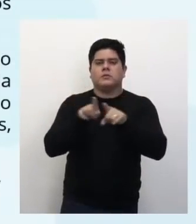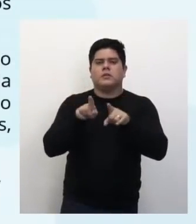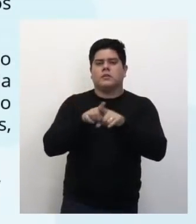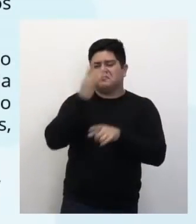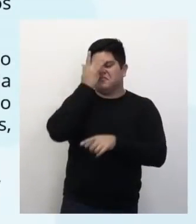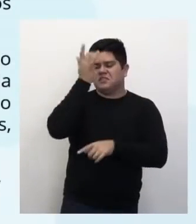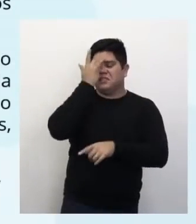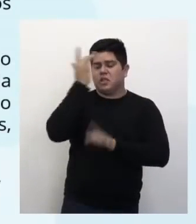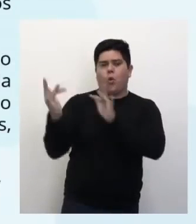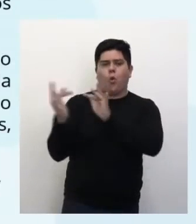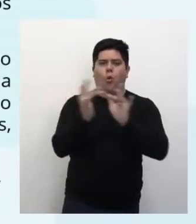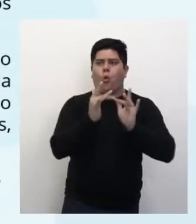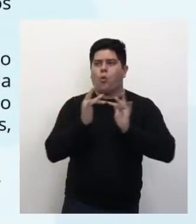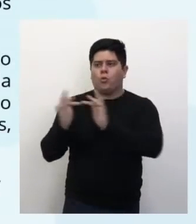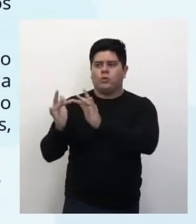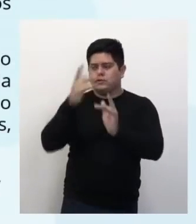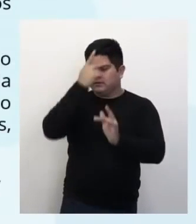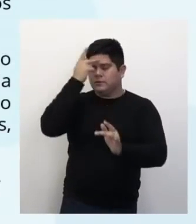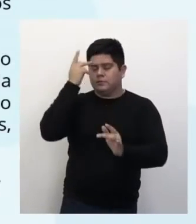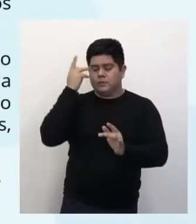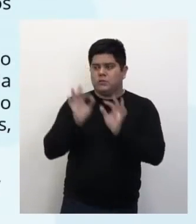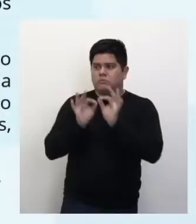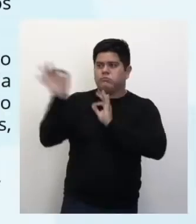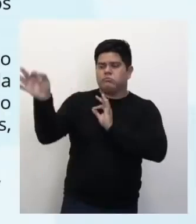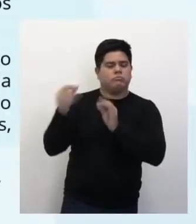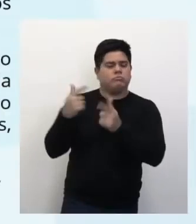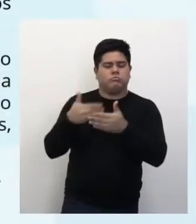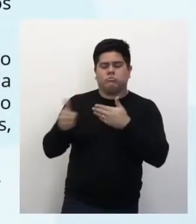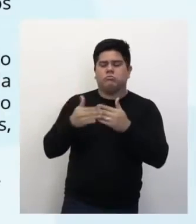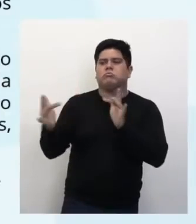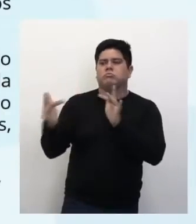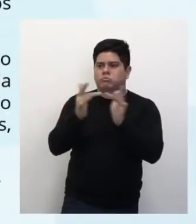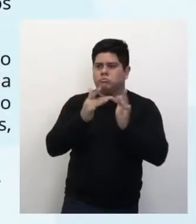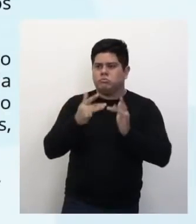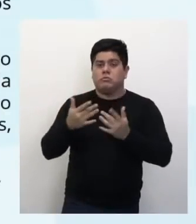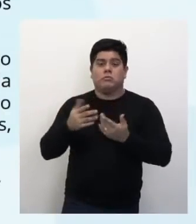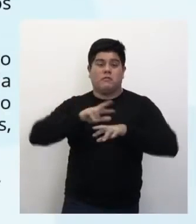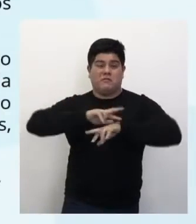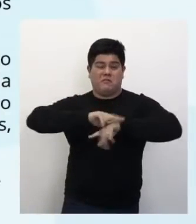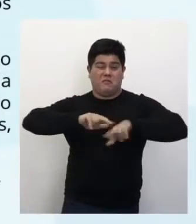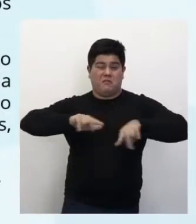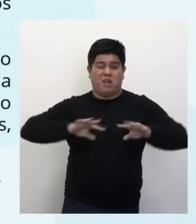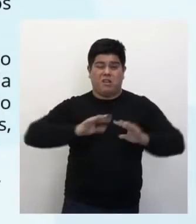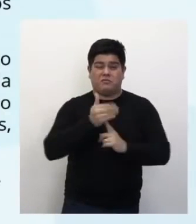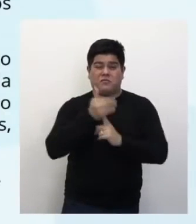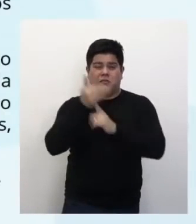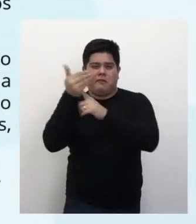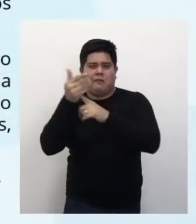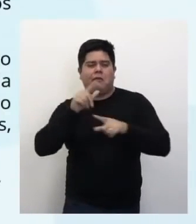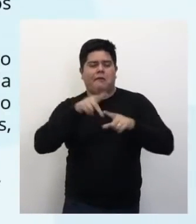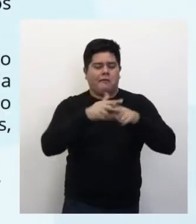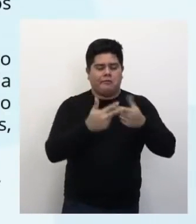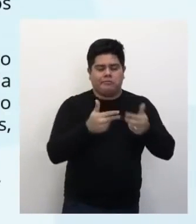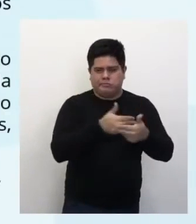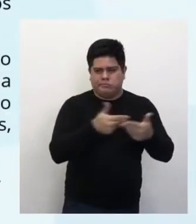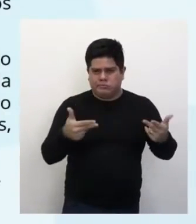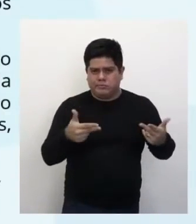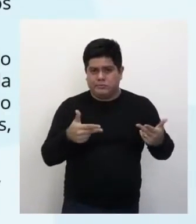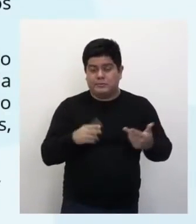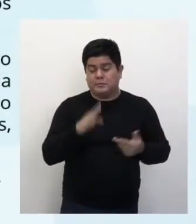facilidade de contato entre as pessoas devido ao aparecimento de diversos instrumentos e ferramentas, entre as